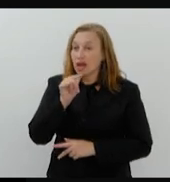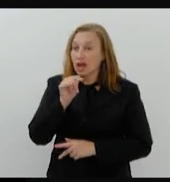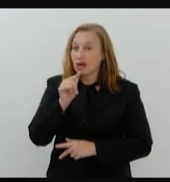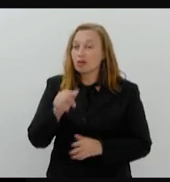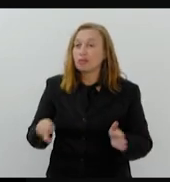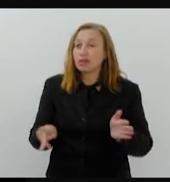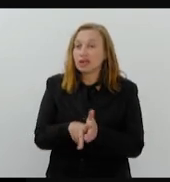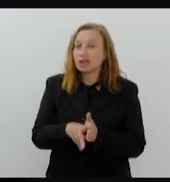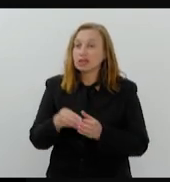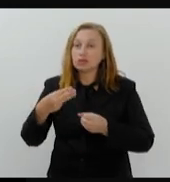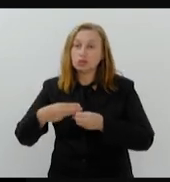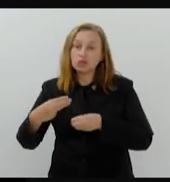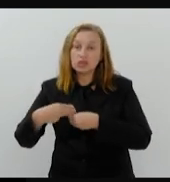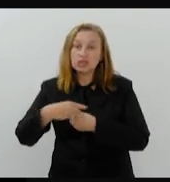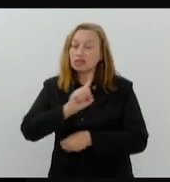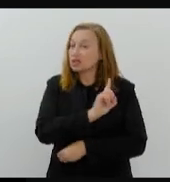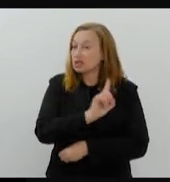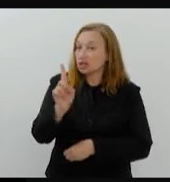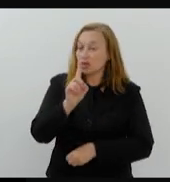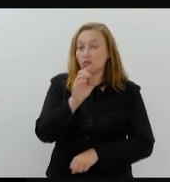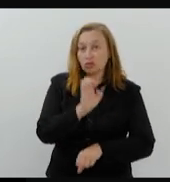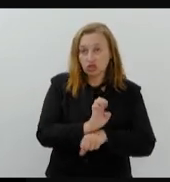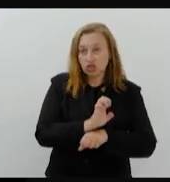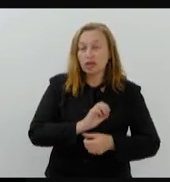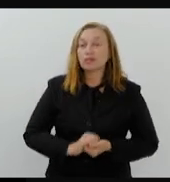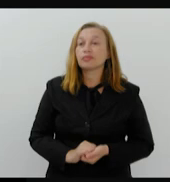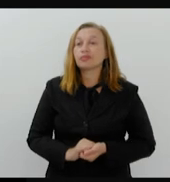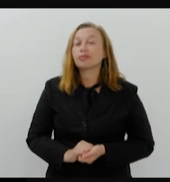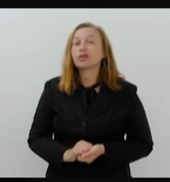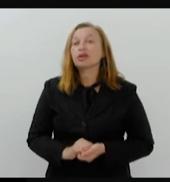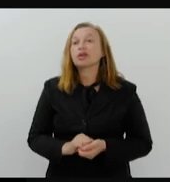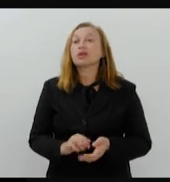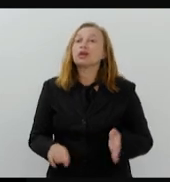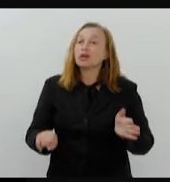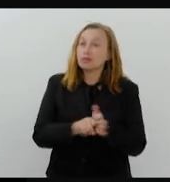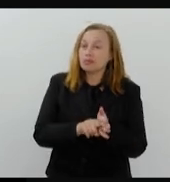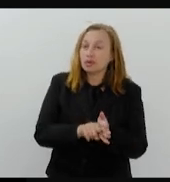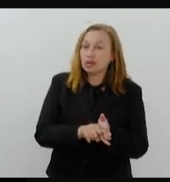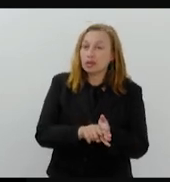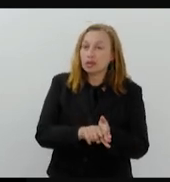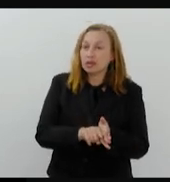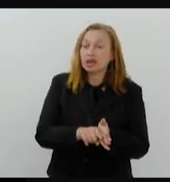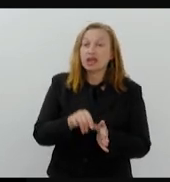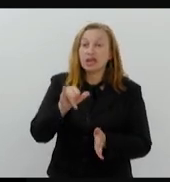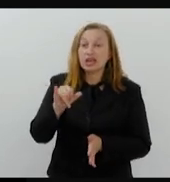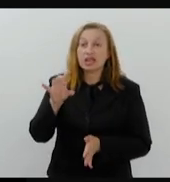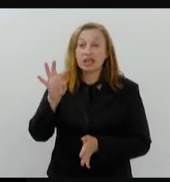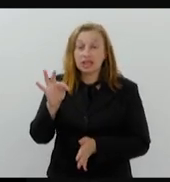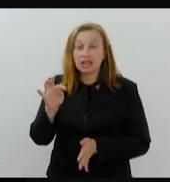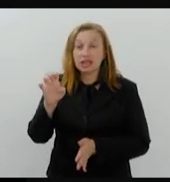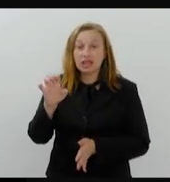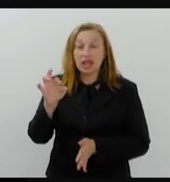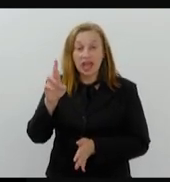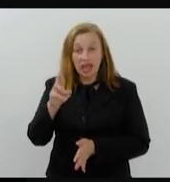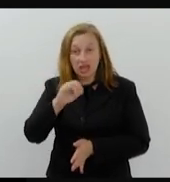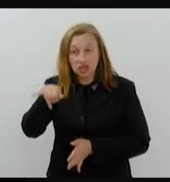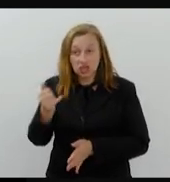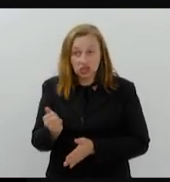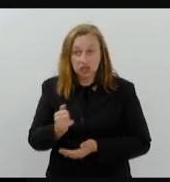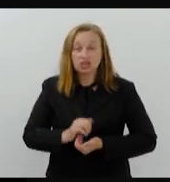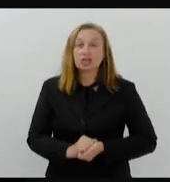municípios e não do Estado, e muito menos do IPERF. E, vira e mexe, nós